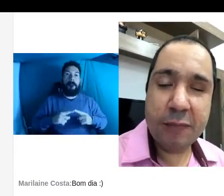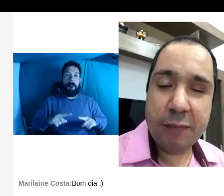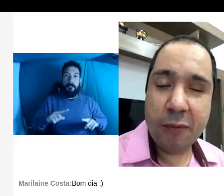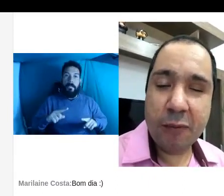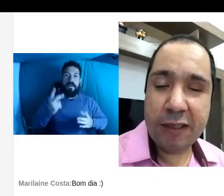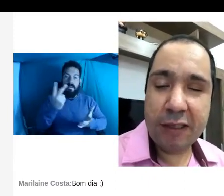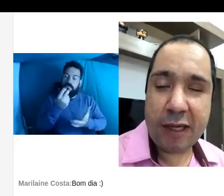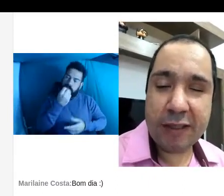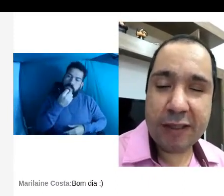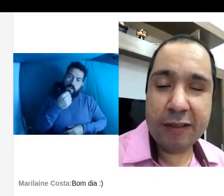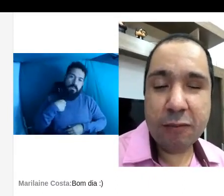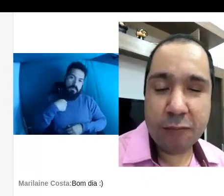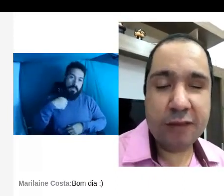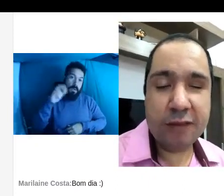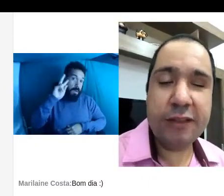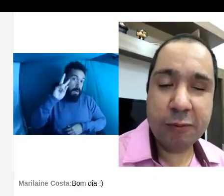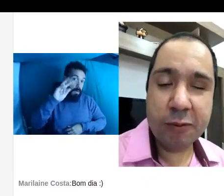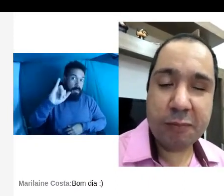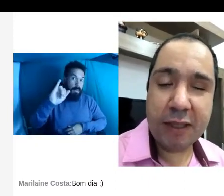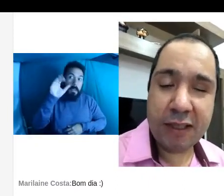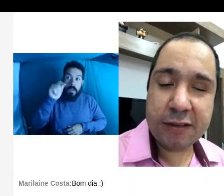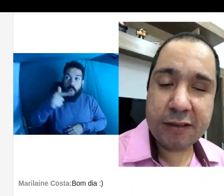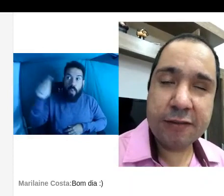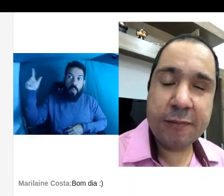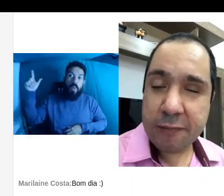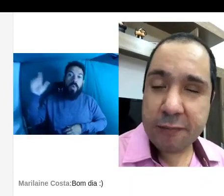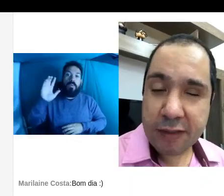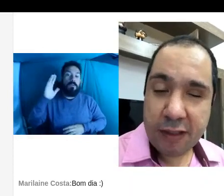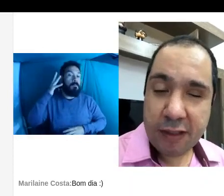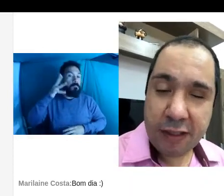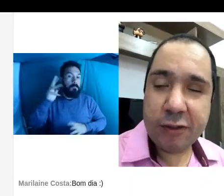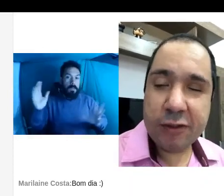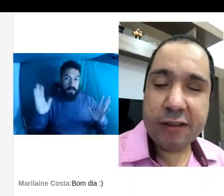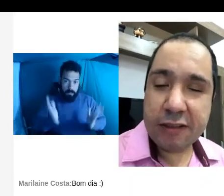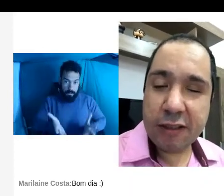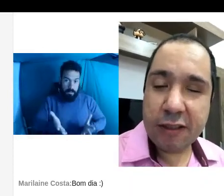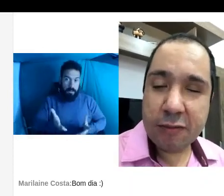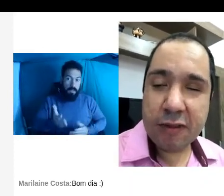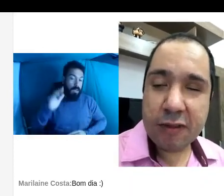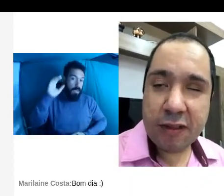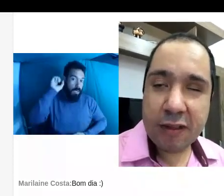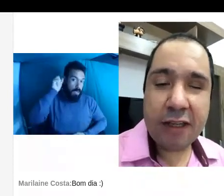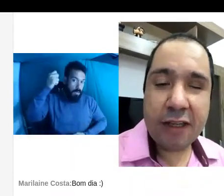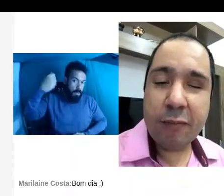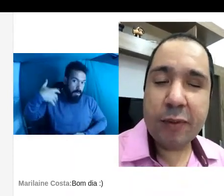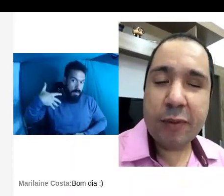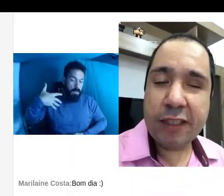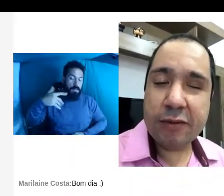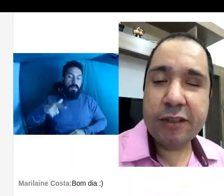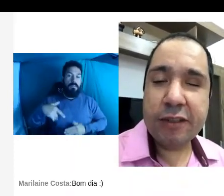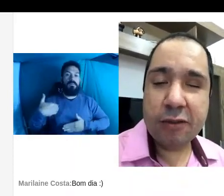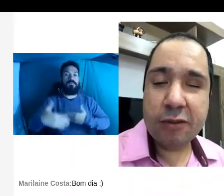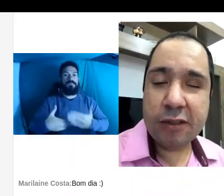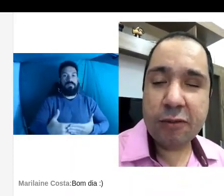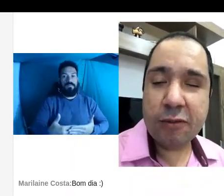relembrar para quem assistiu outras palestras que a audiodescrição é um processo de